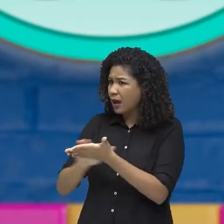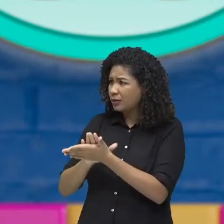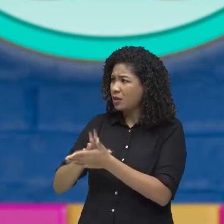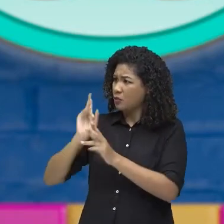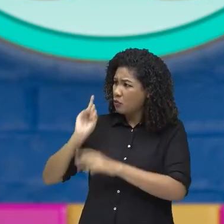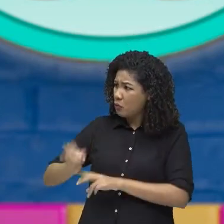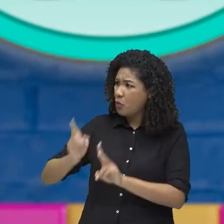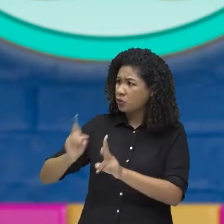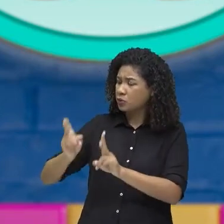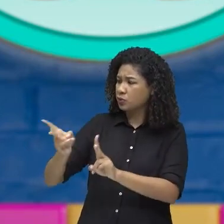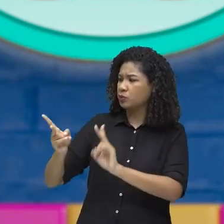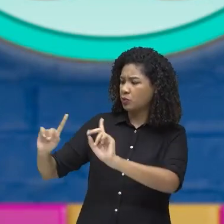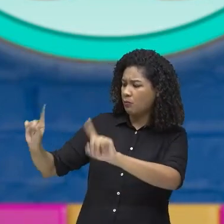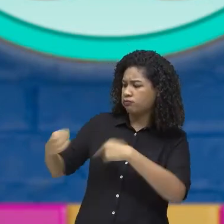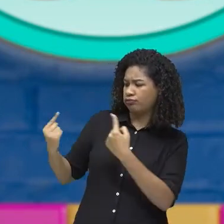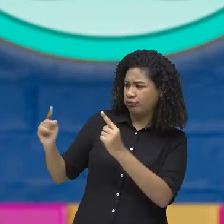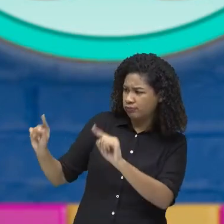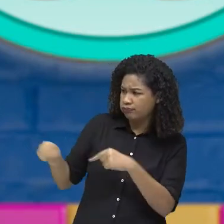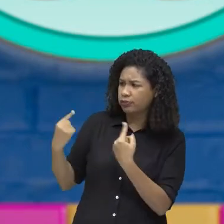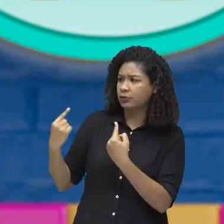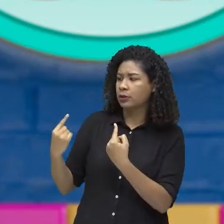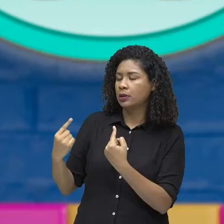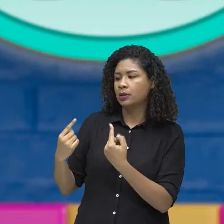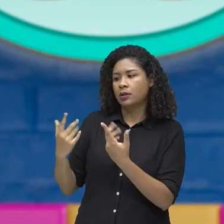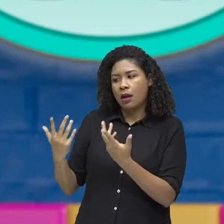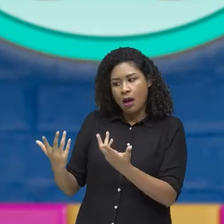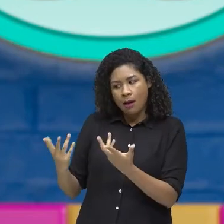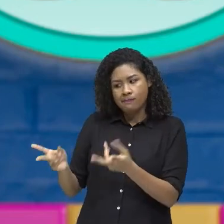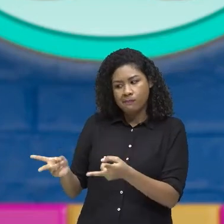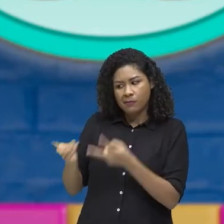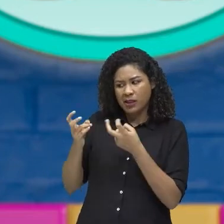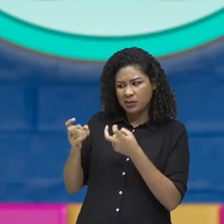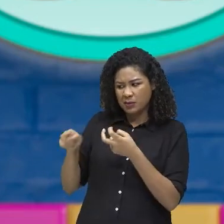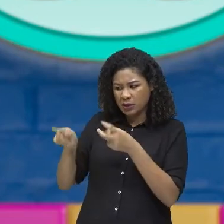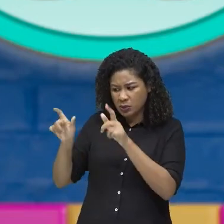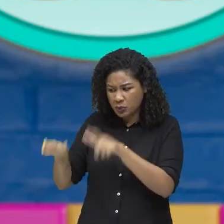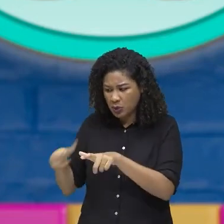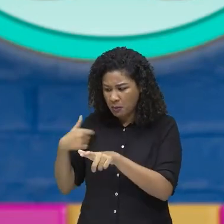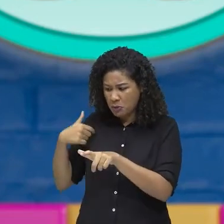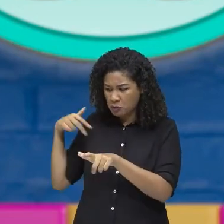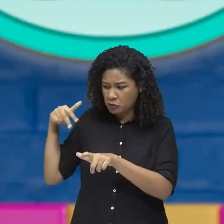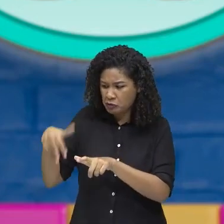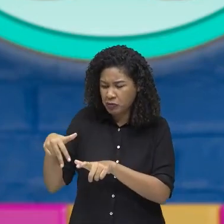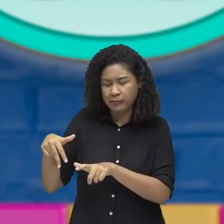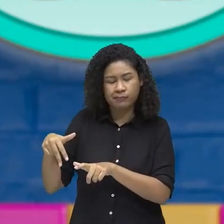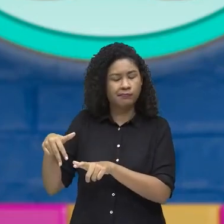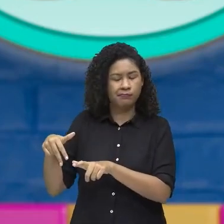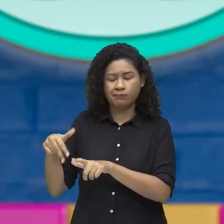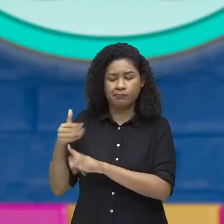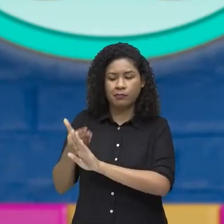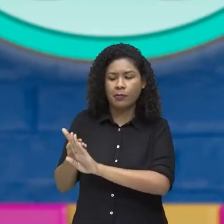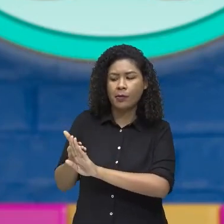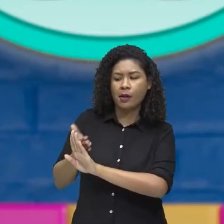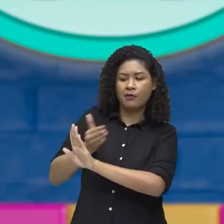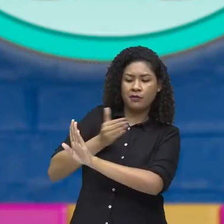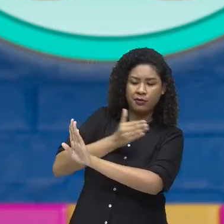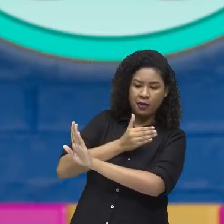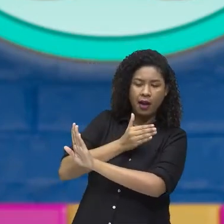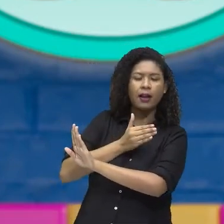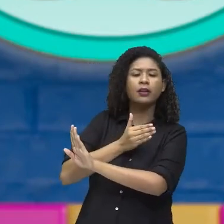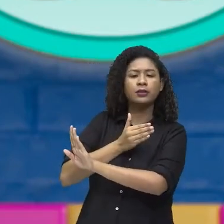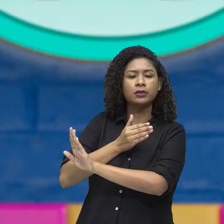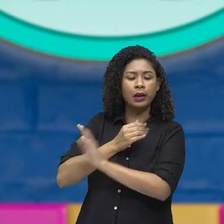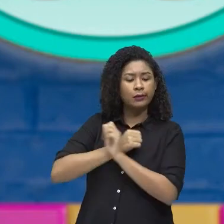e continua fazendo, talvez eu entenda que ali não seja um lugar para mim. Então eu acabo me afastando para quê? Para